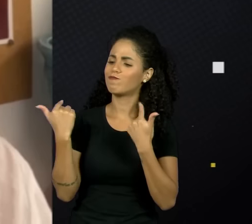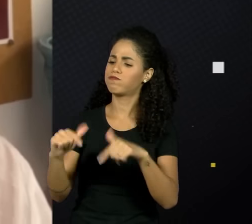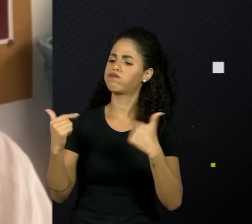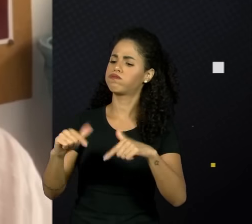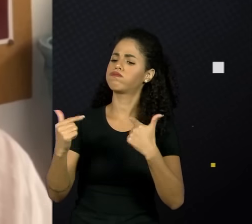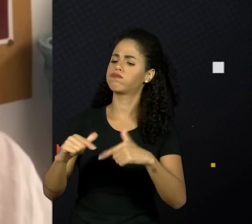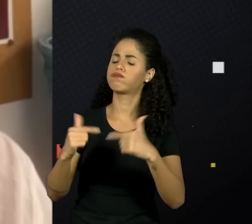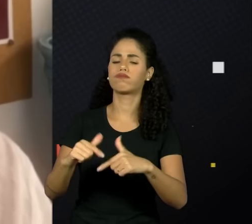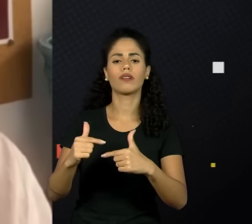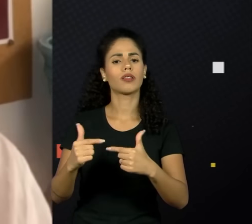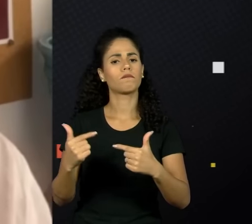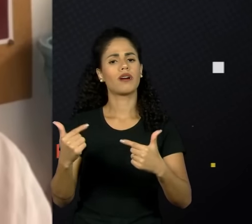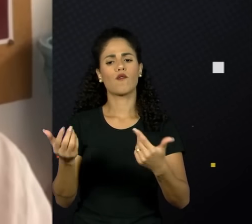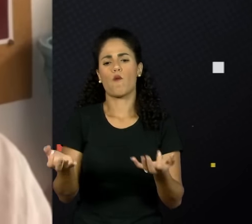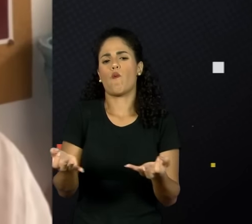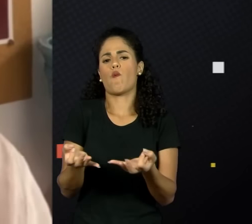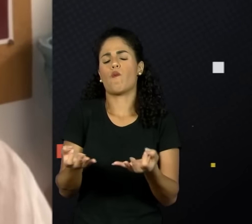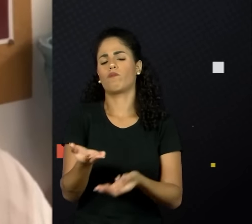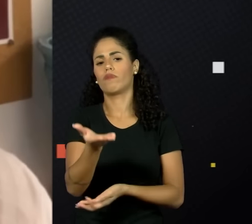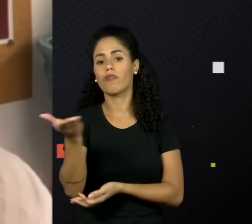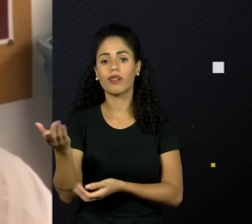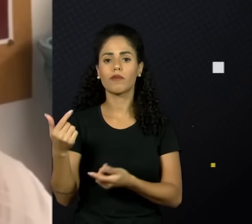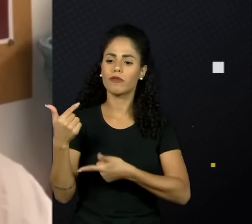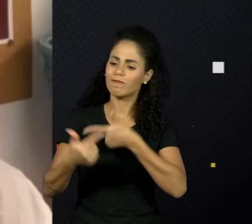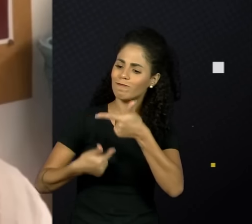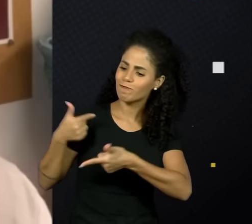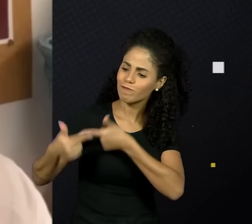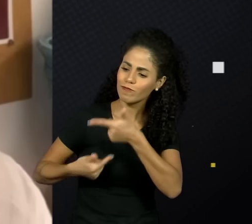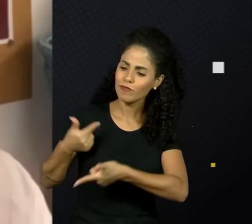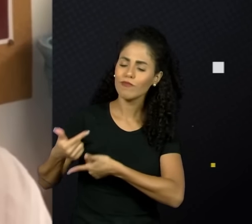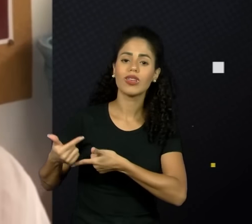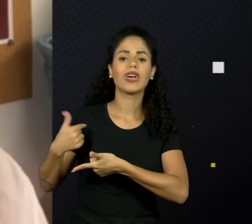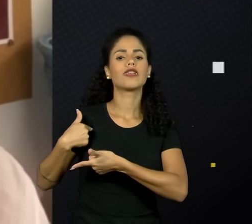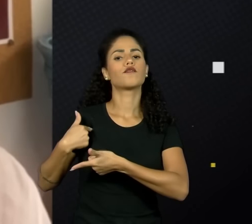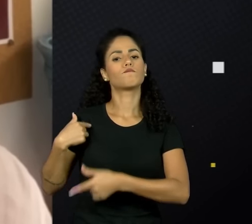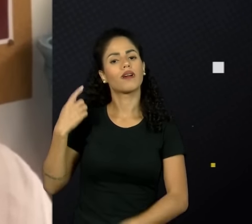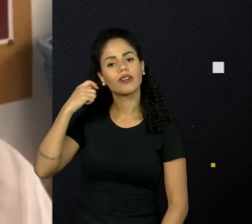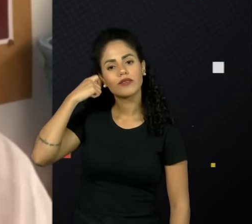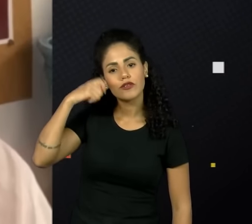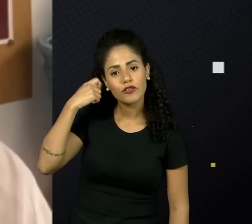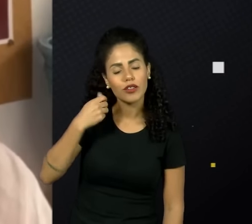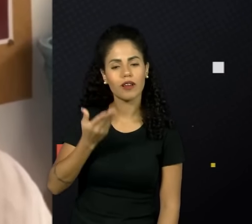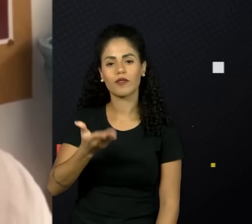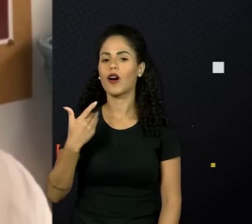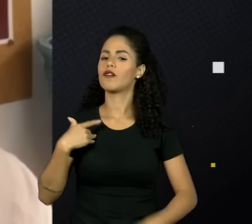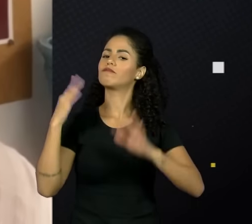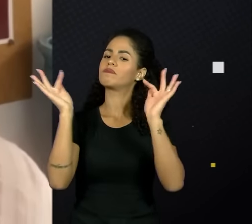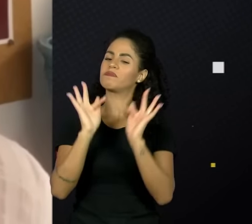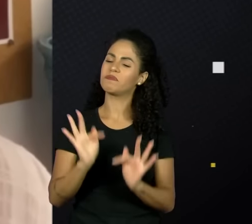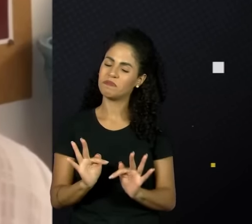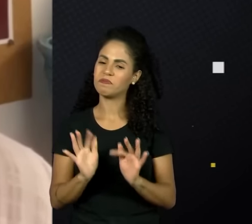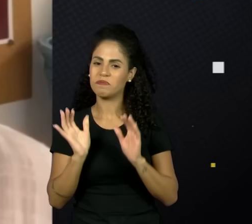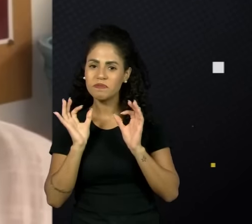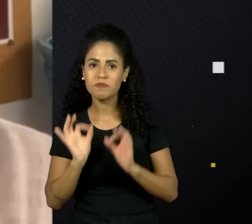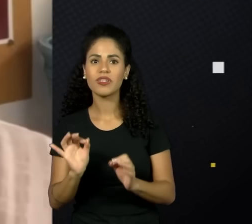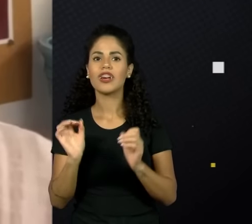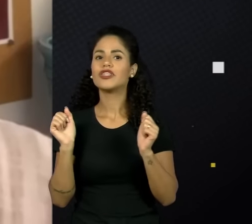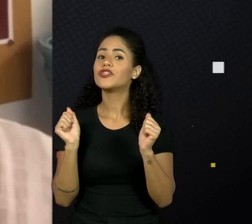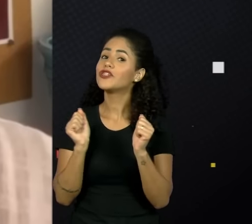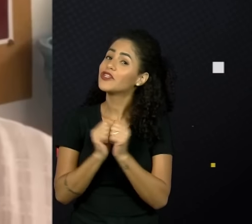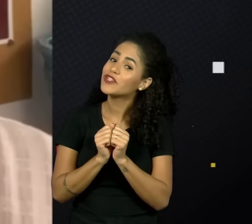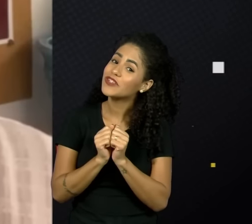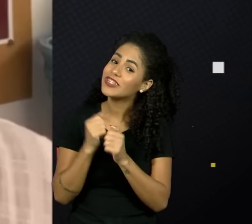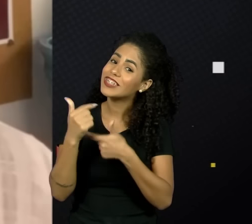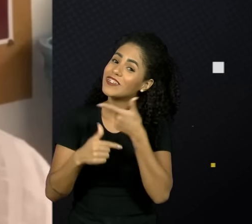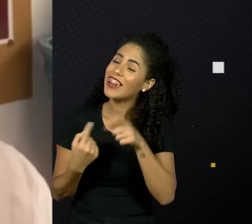ele faz ele vem construindo uma belíssima trajetória de ator e eu fico muito feliz em poder eh ter feito parte